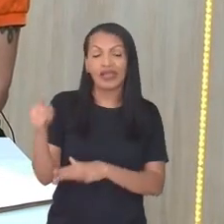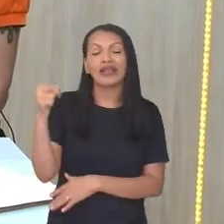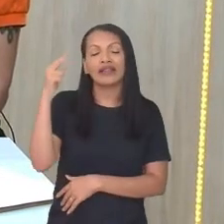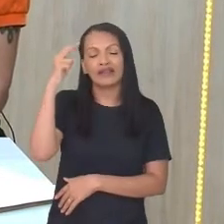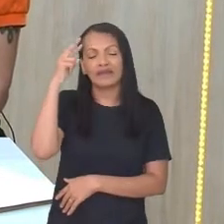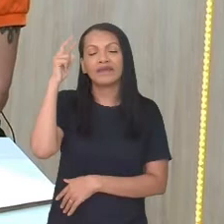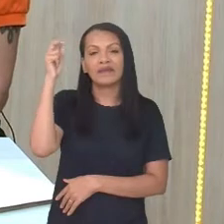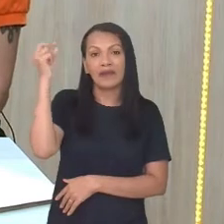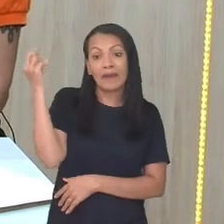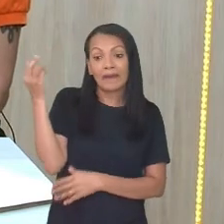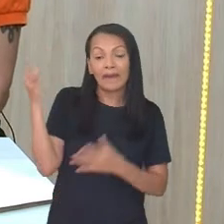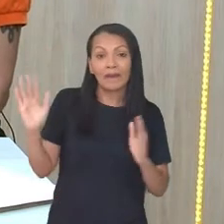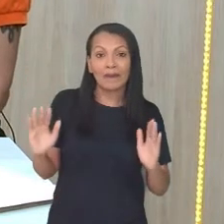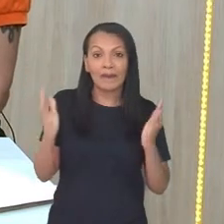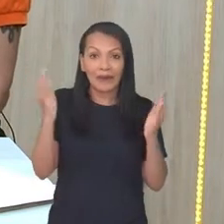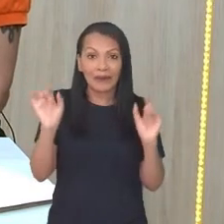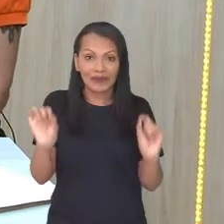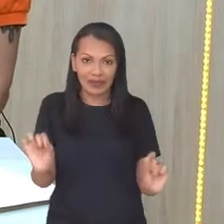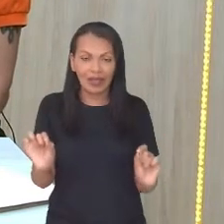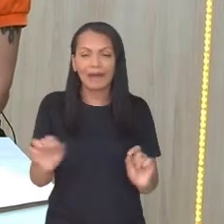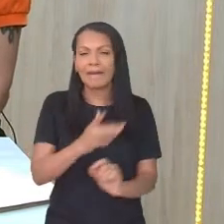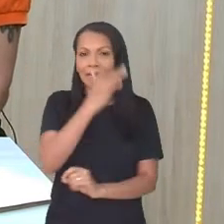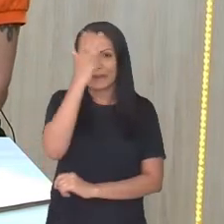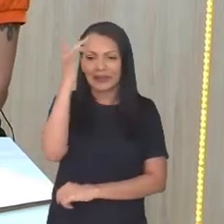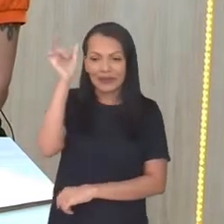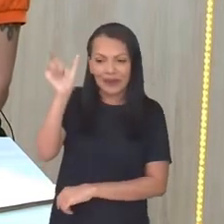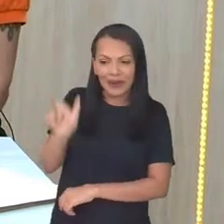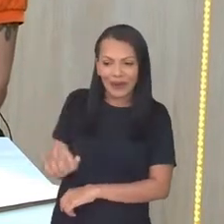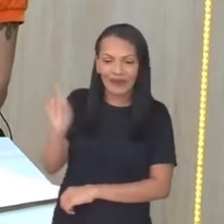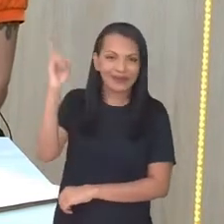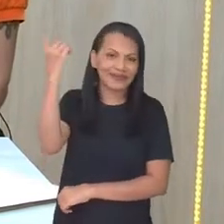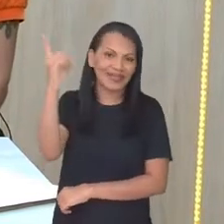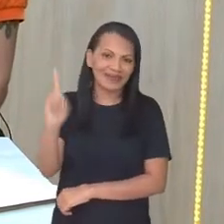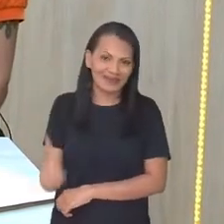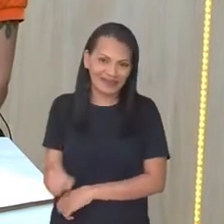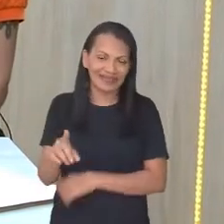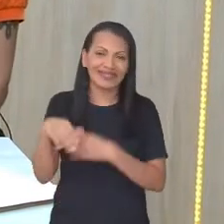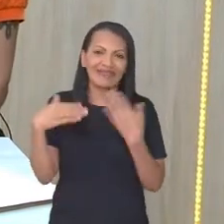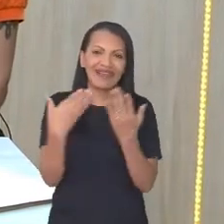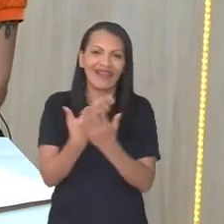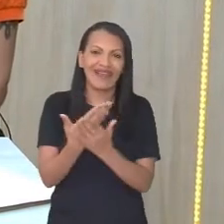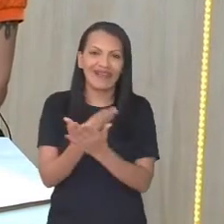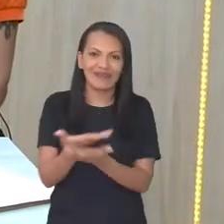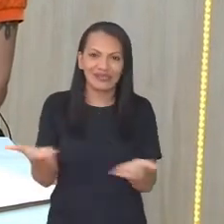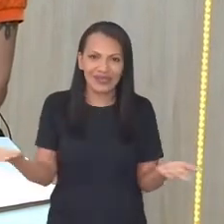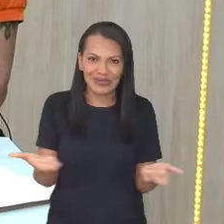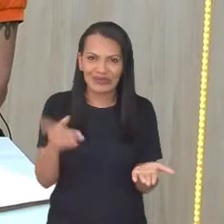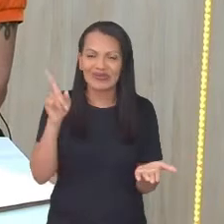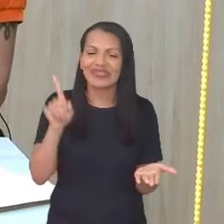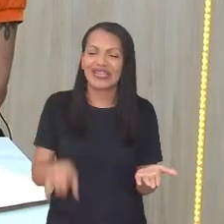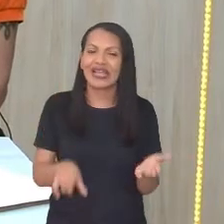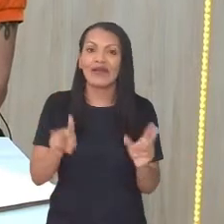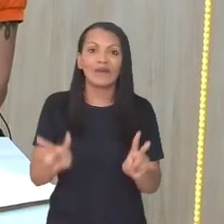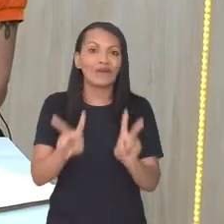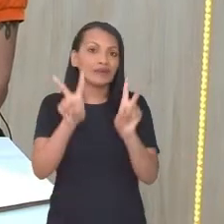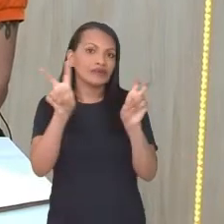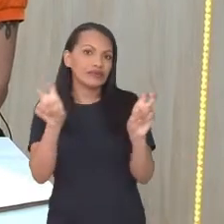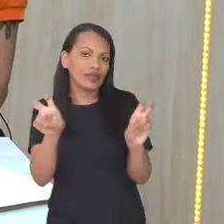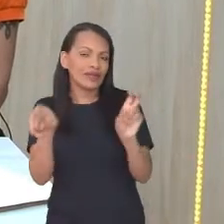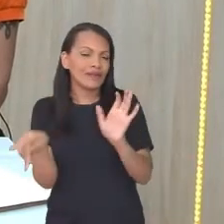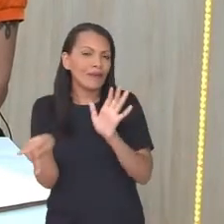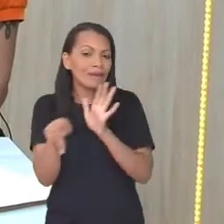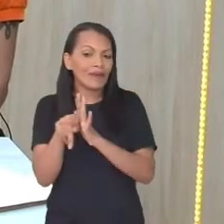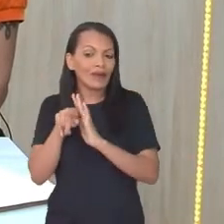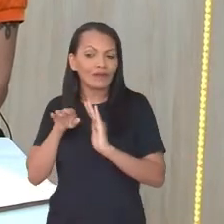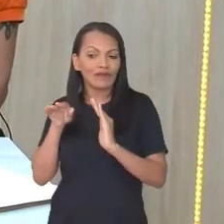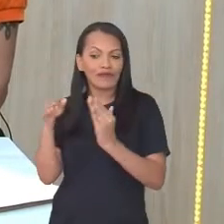a Semana da Pessoa com Deficiência. Então, a nossa aula de hoje é abordando o tema, como a gente